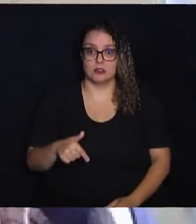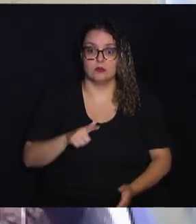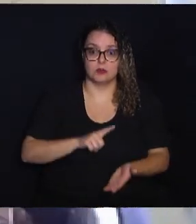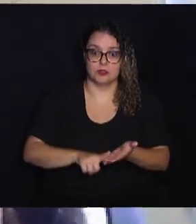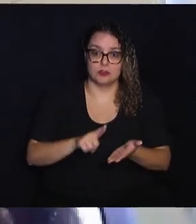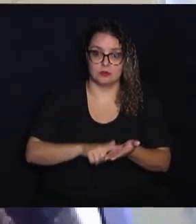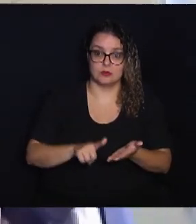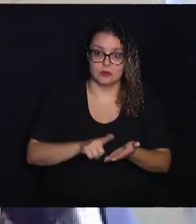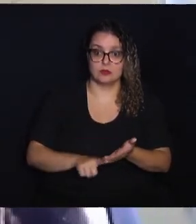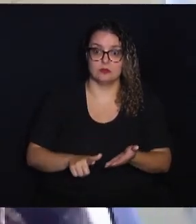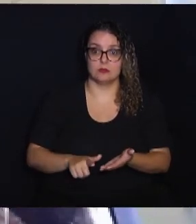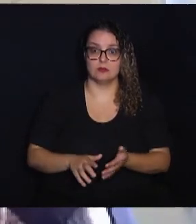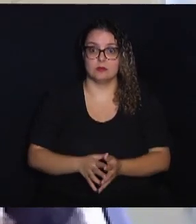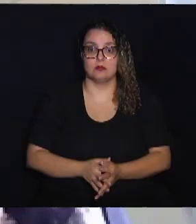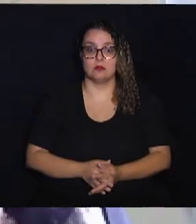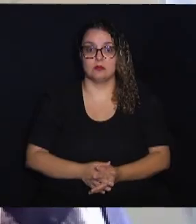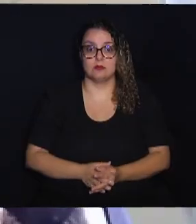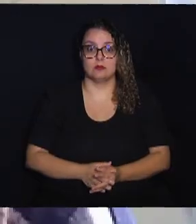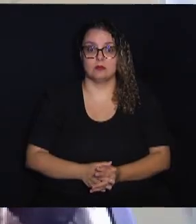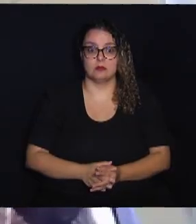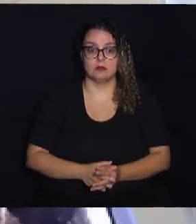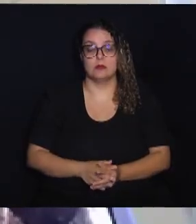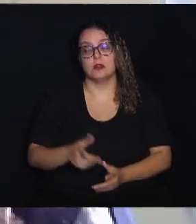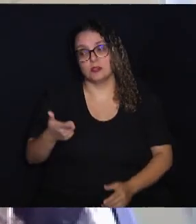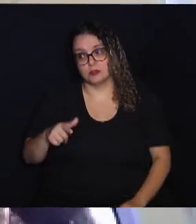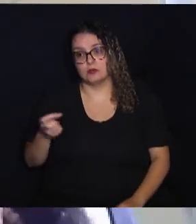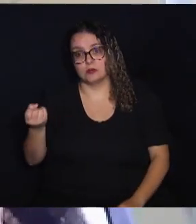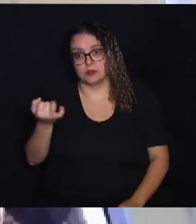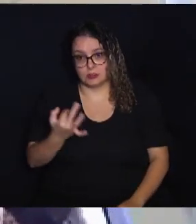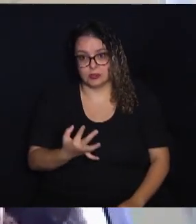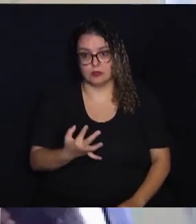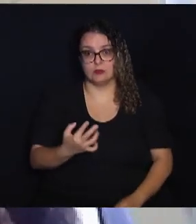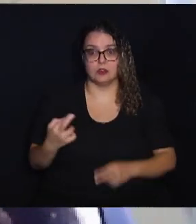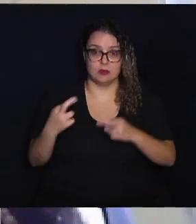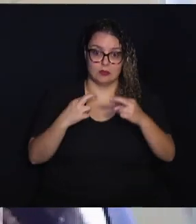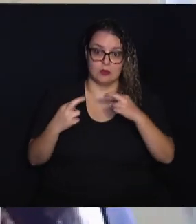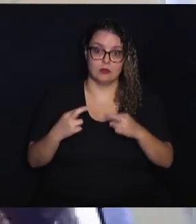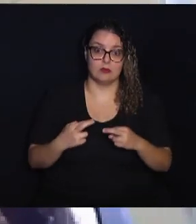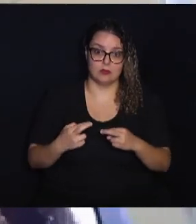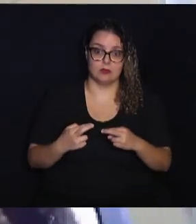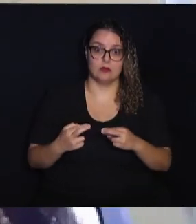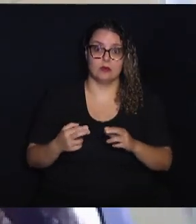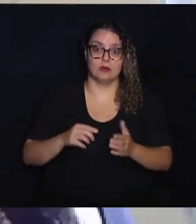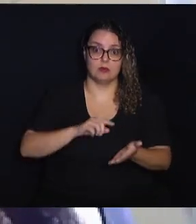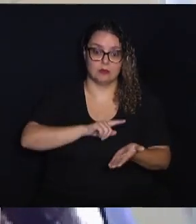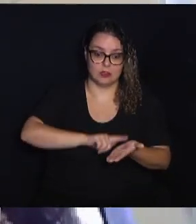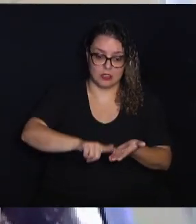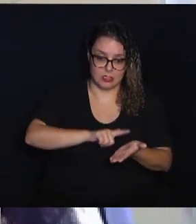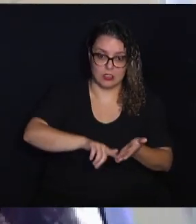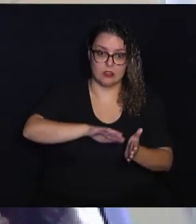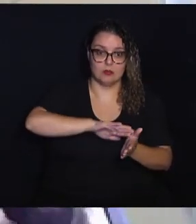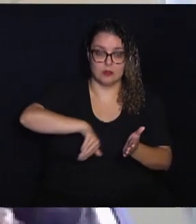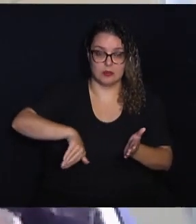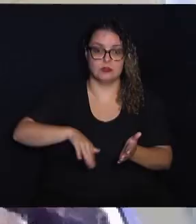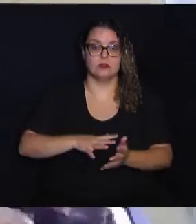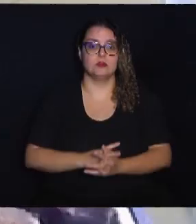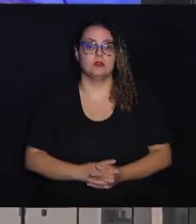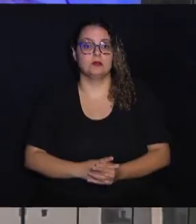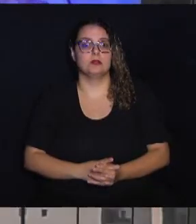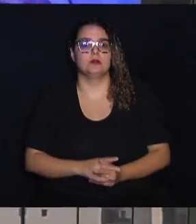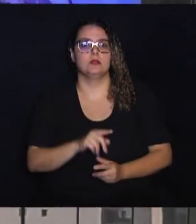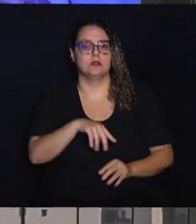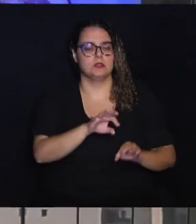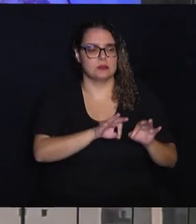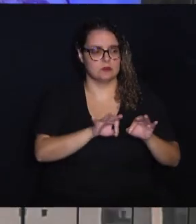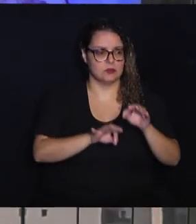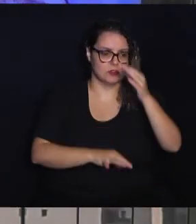gente filtrar, para a gente, de novo, né, quantificar e verificar que foi removido. E esse